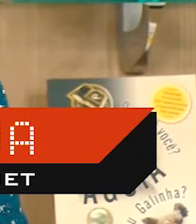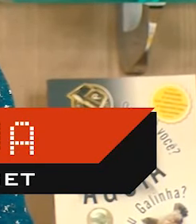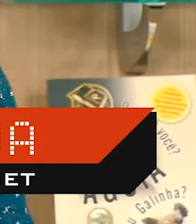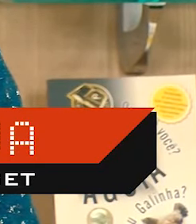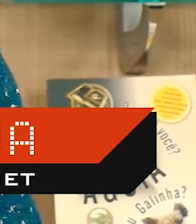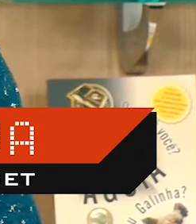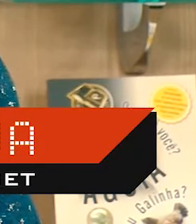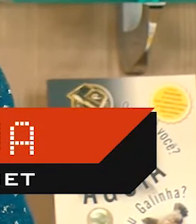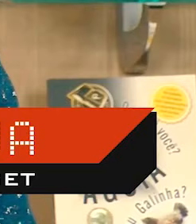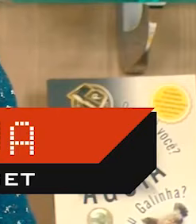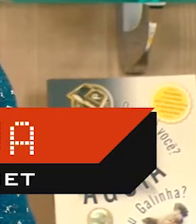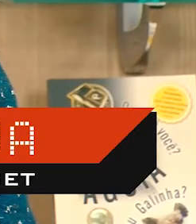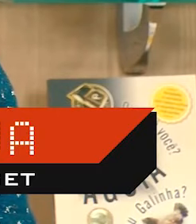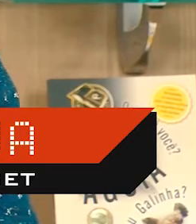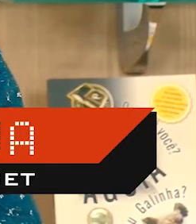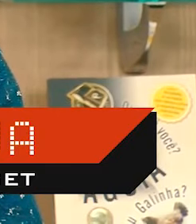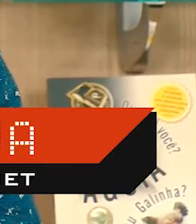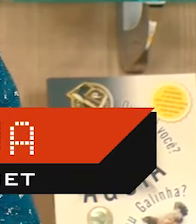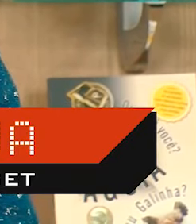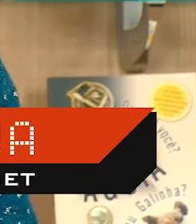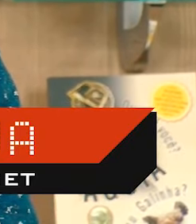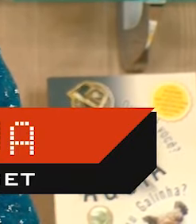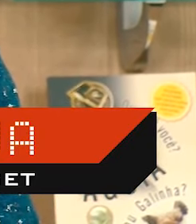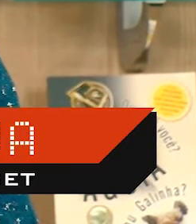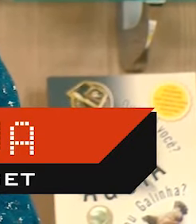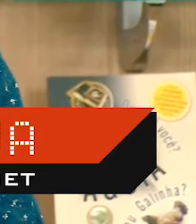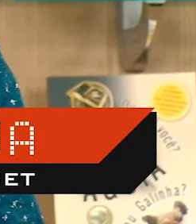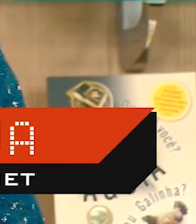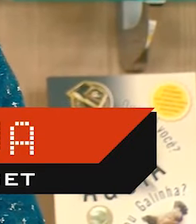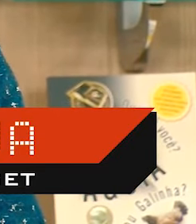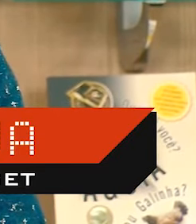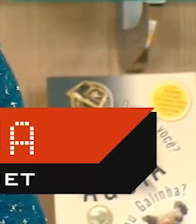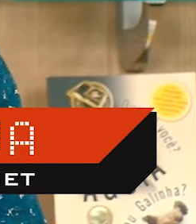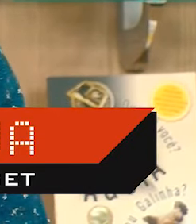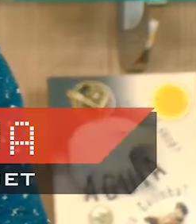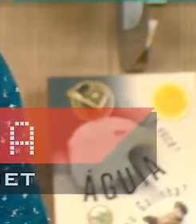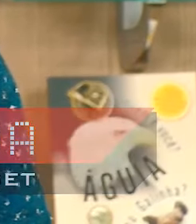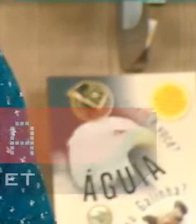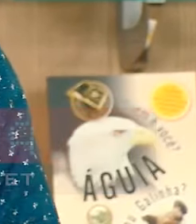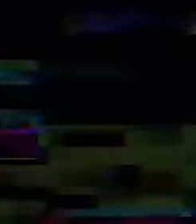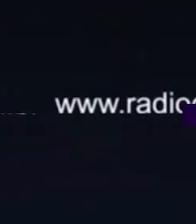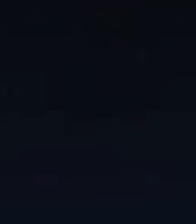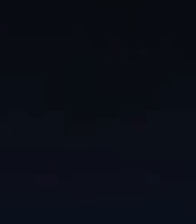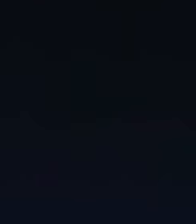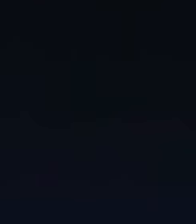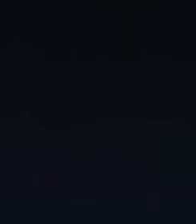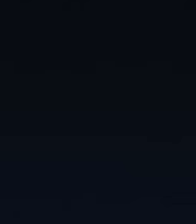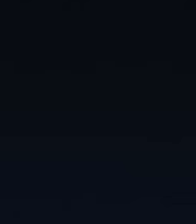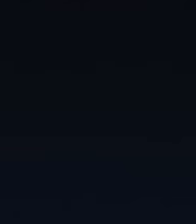quanto espiritual. Rádio JET, pronta para falar ao seu coração.